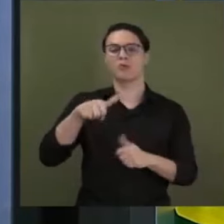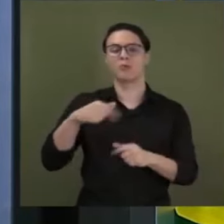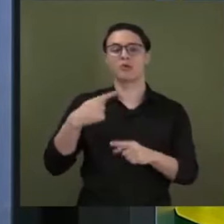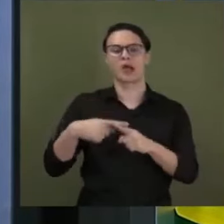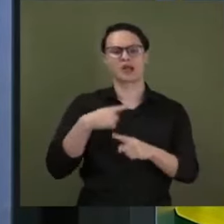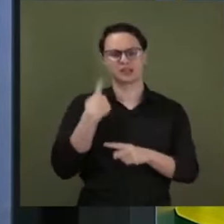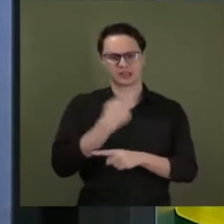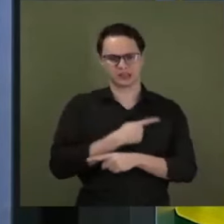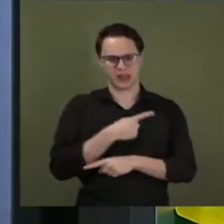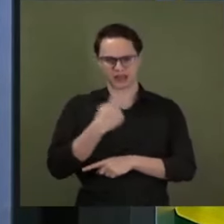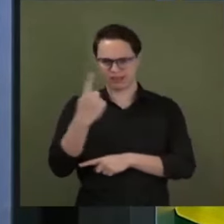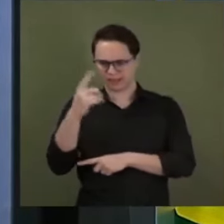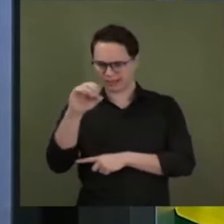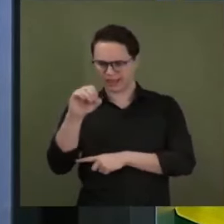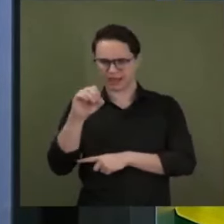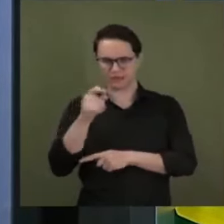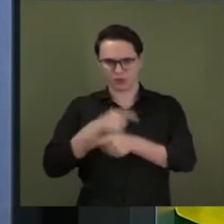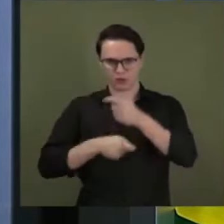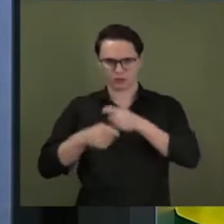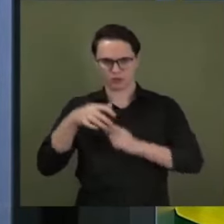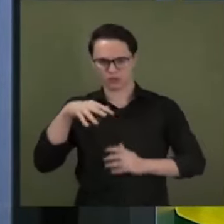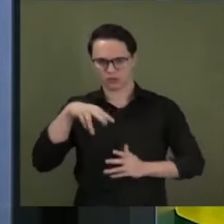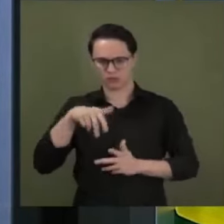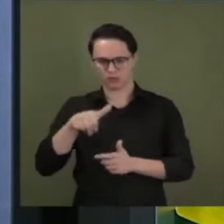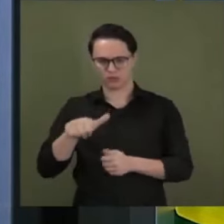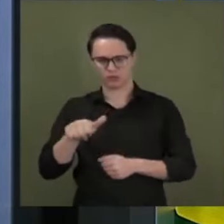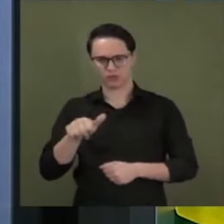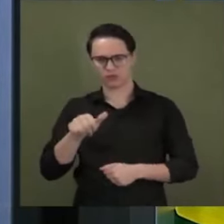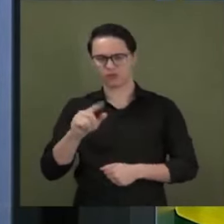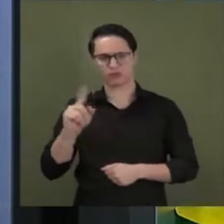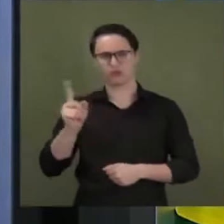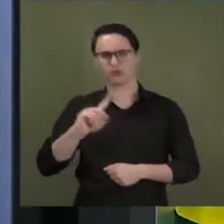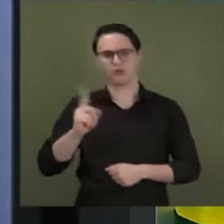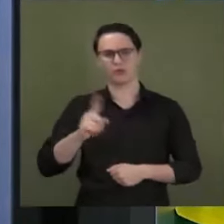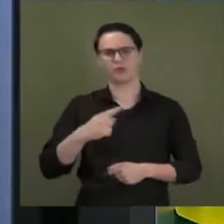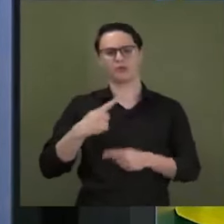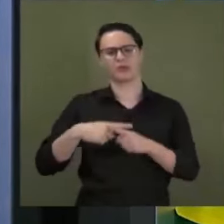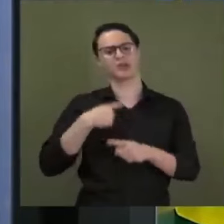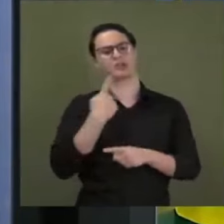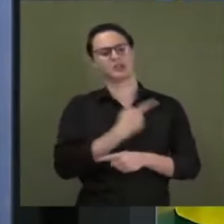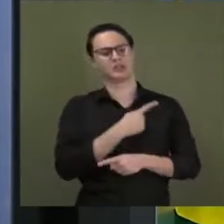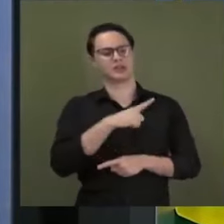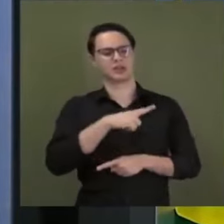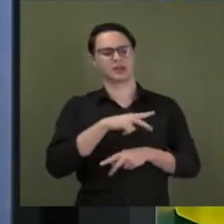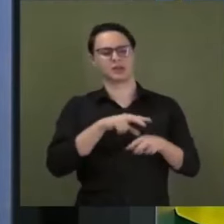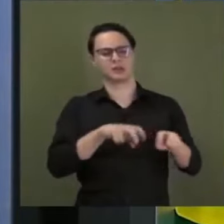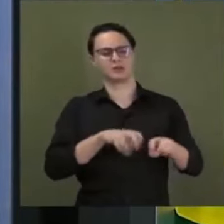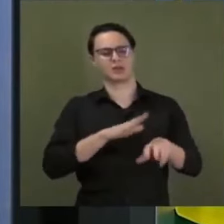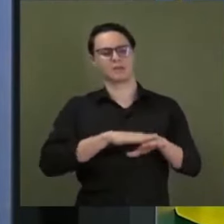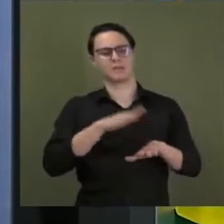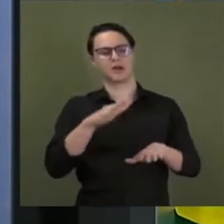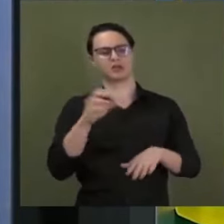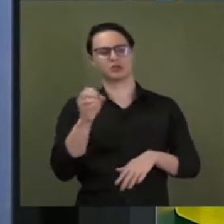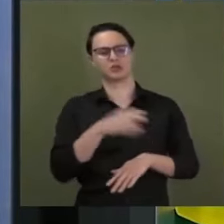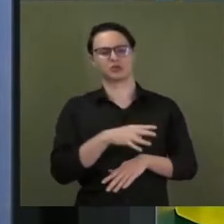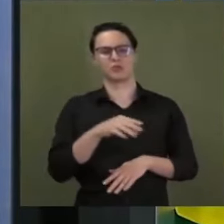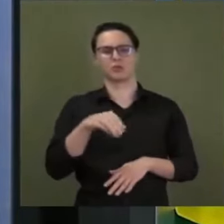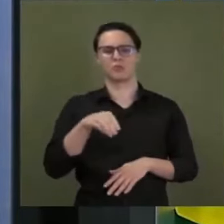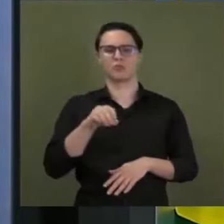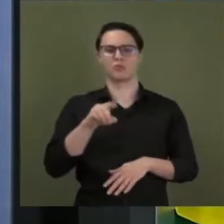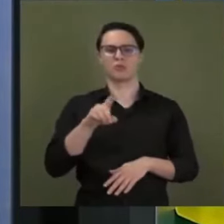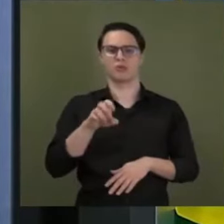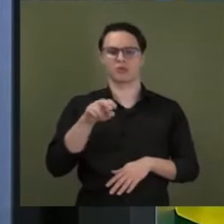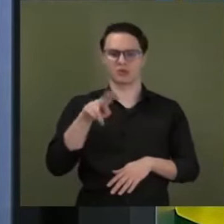economia do mundo não é só porque temos uma uma agricultura das mais modernas do mundo e uma pecuária não só porque